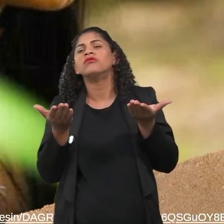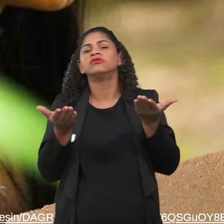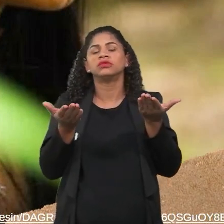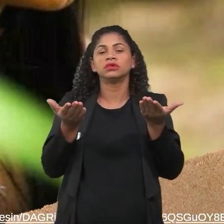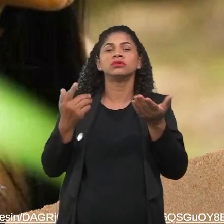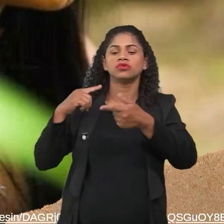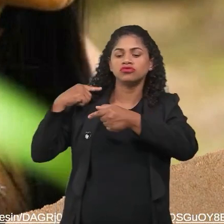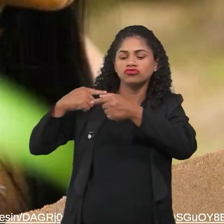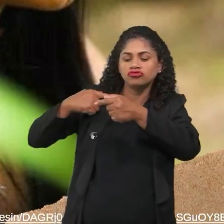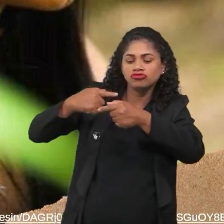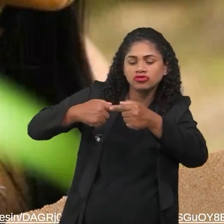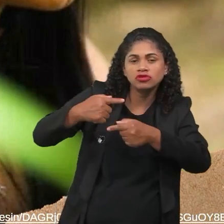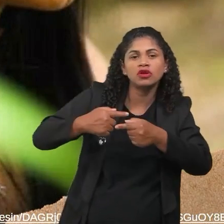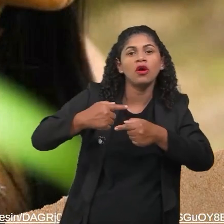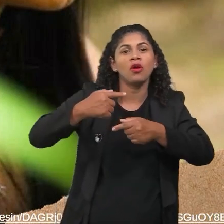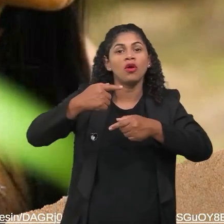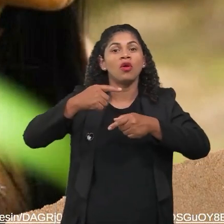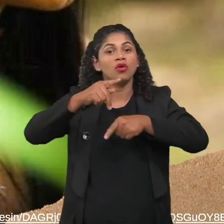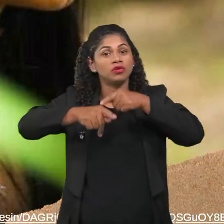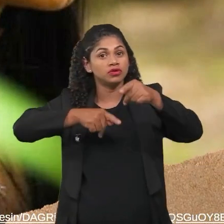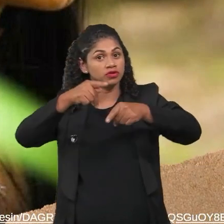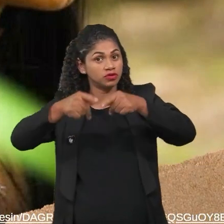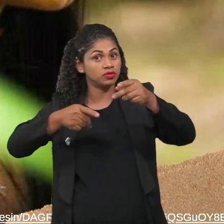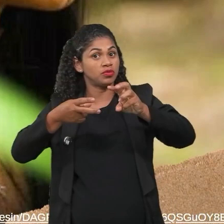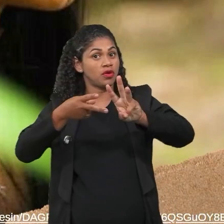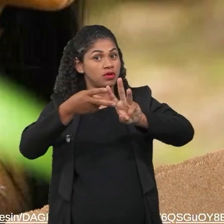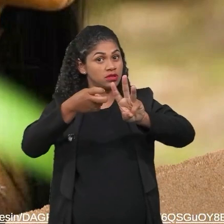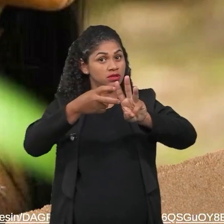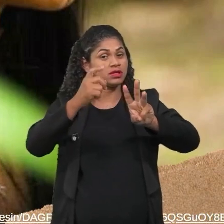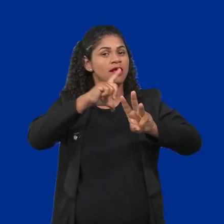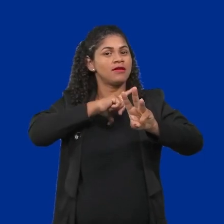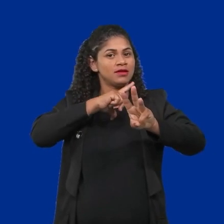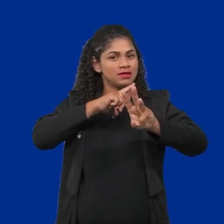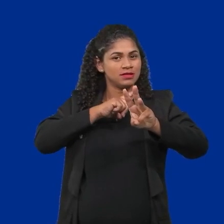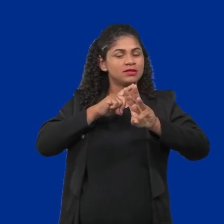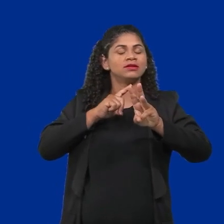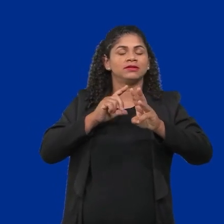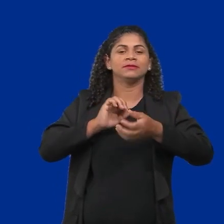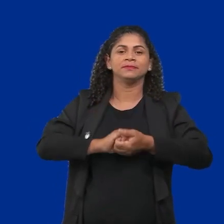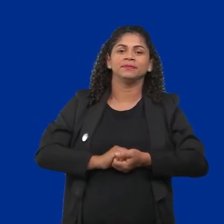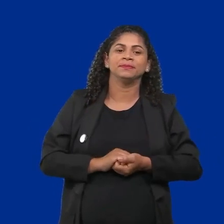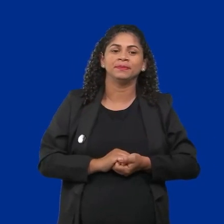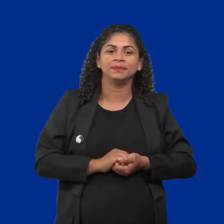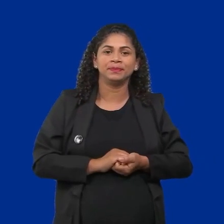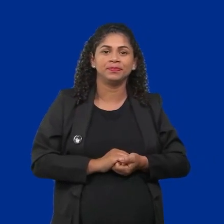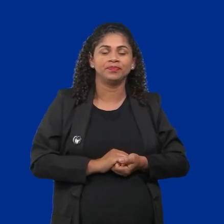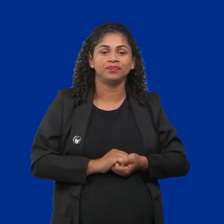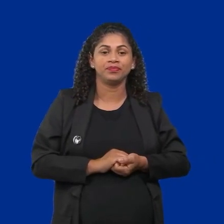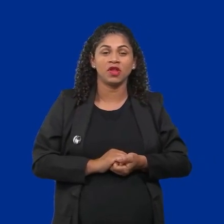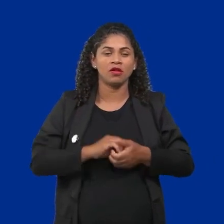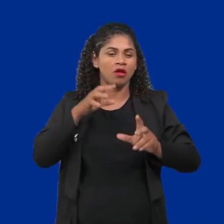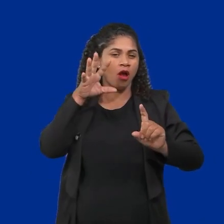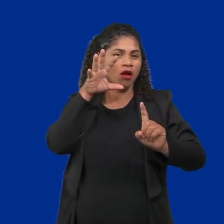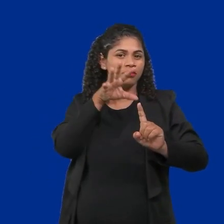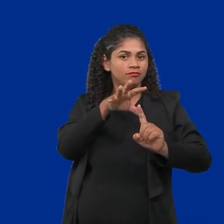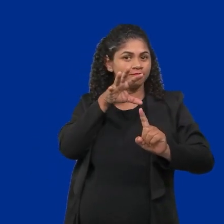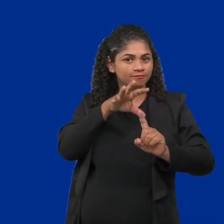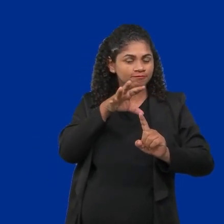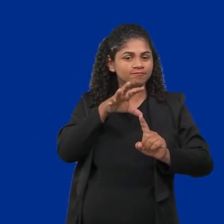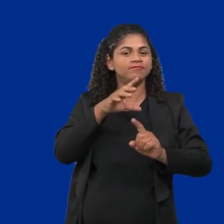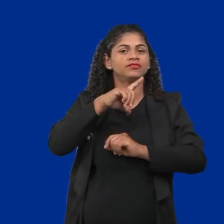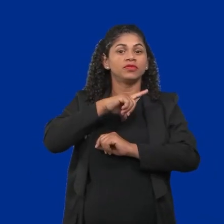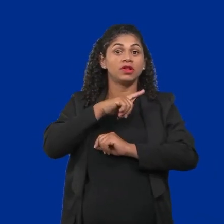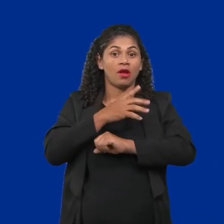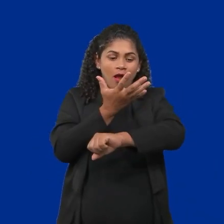ali que os povos indígenas tinham ali em suas tribos. Então, aqui as influências indígenas tem ali a questão